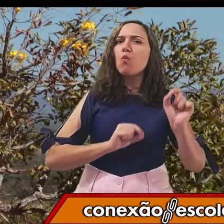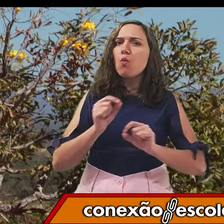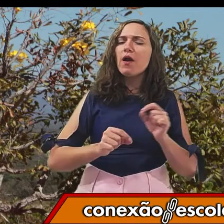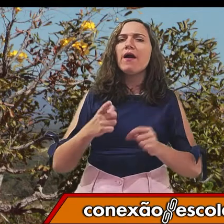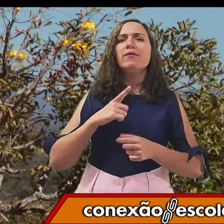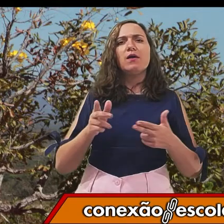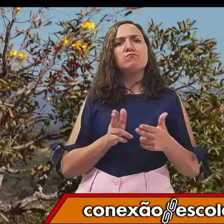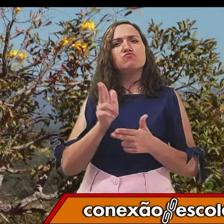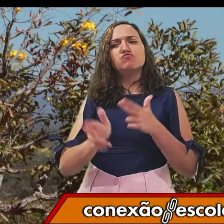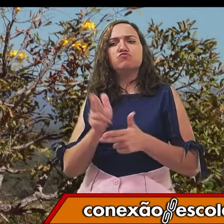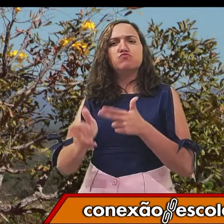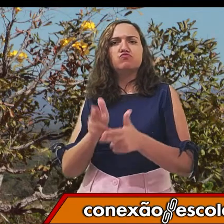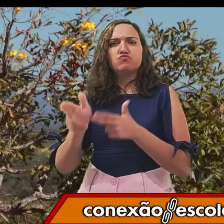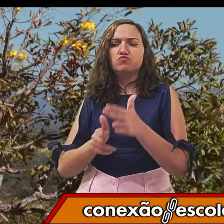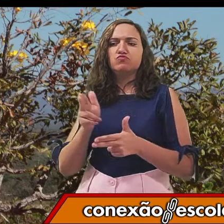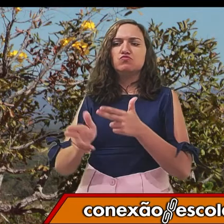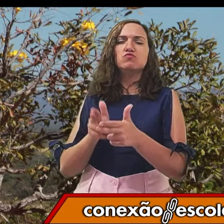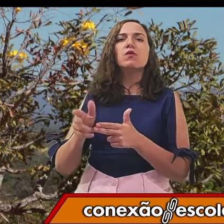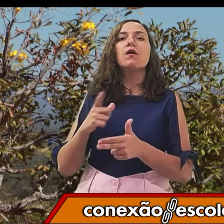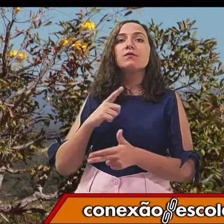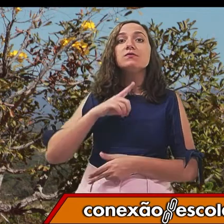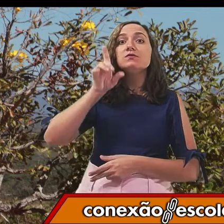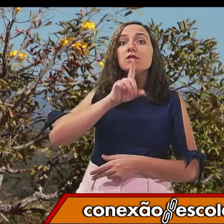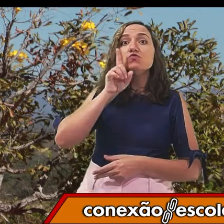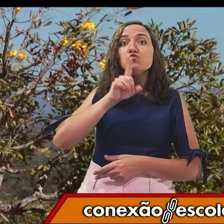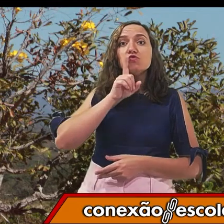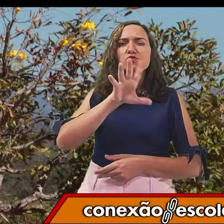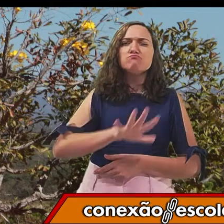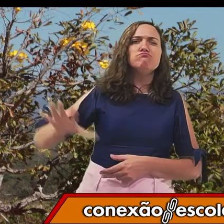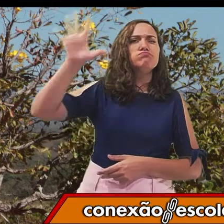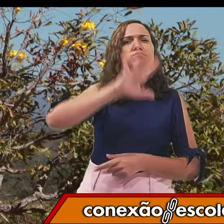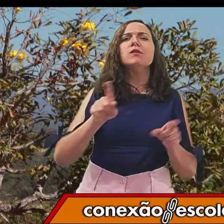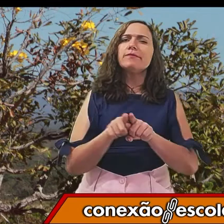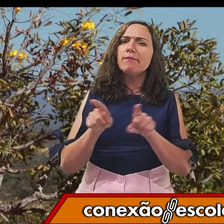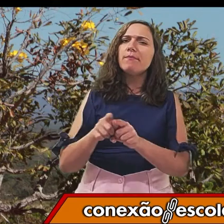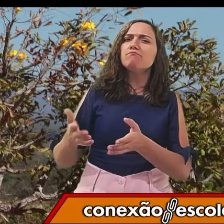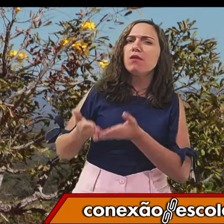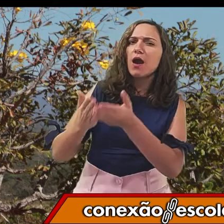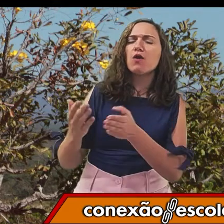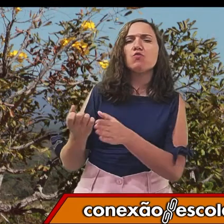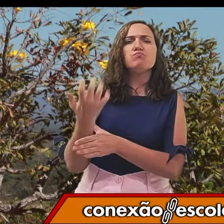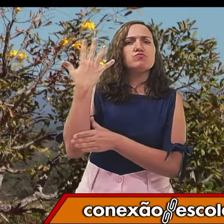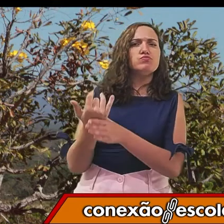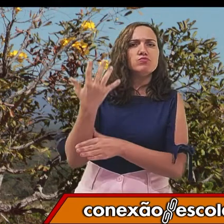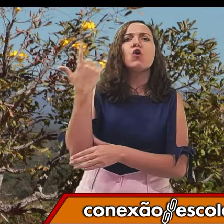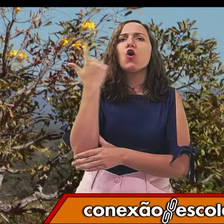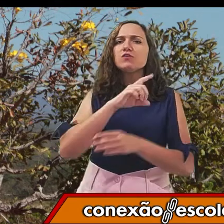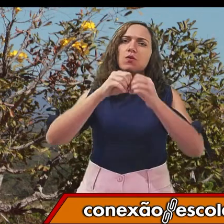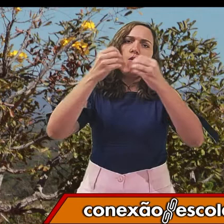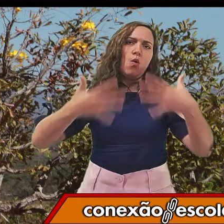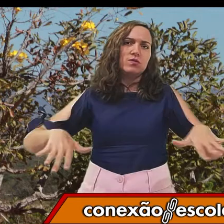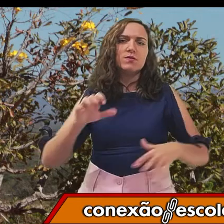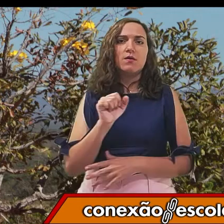ferro atravessava os Estados Unidos de costa a costa e barcos a vapor cruzavam regularmente o Oceano